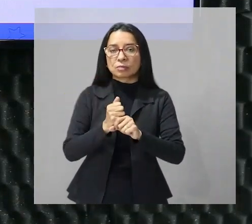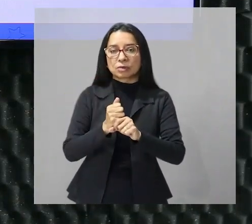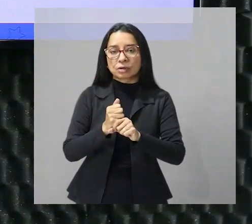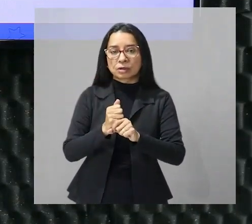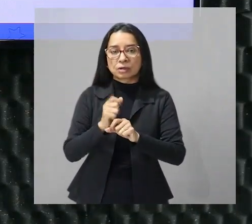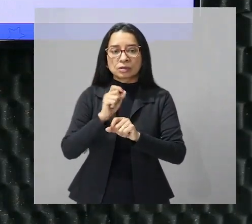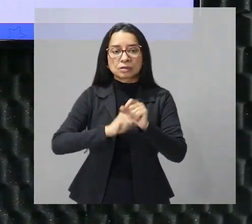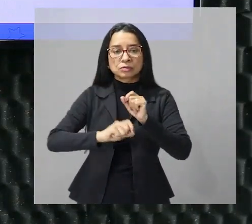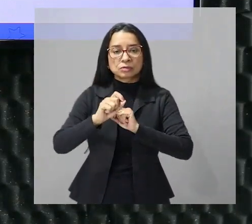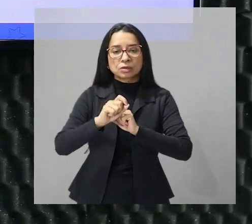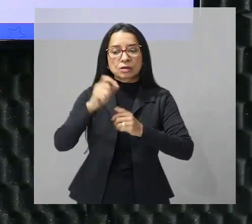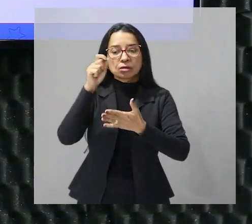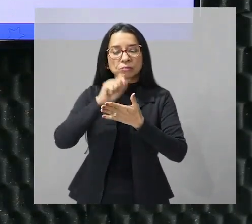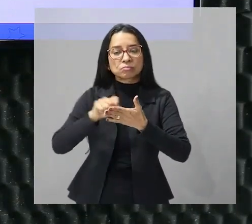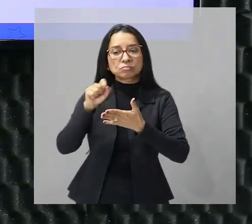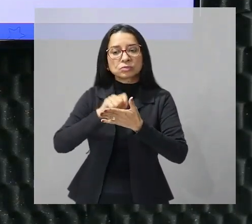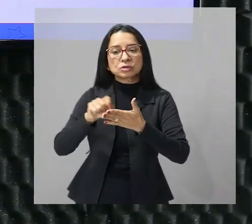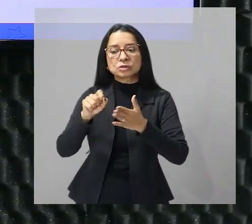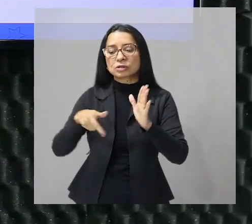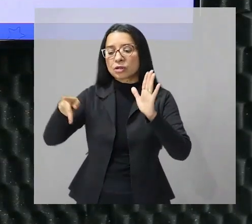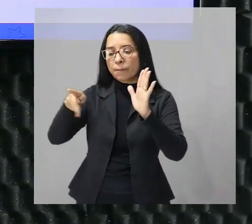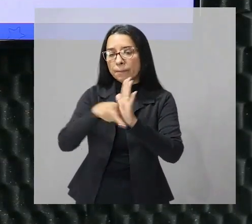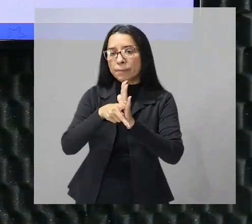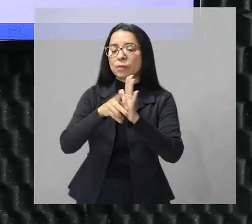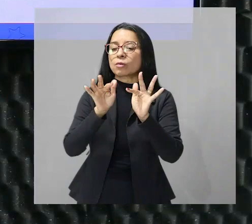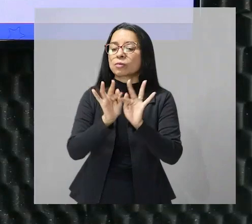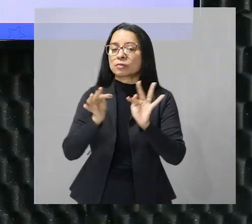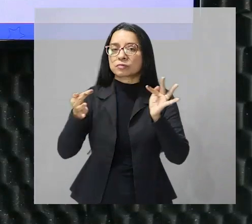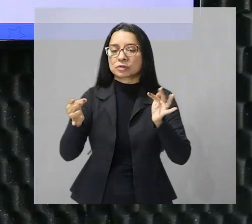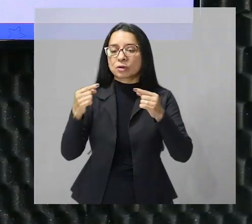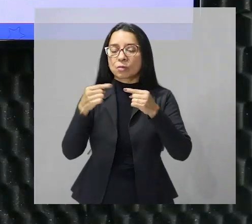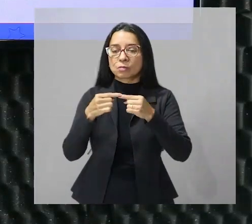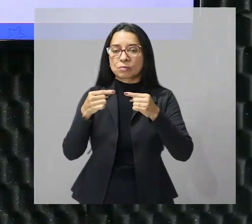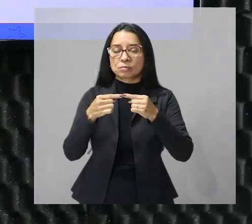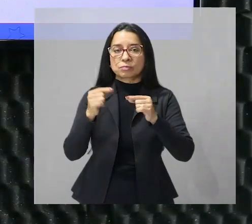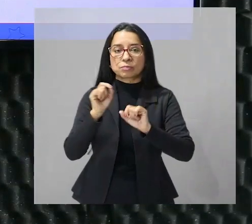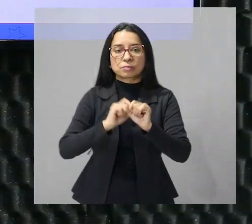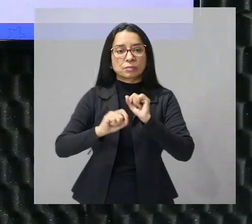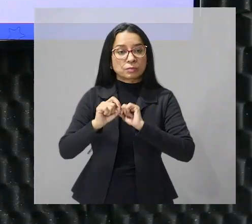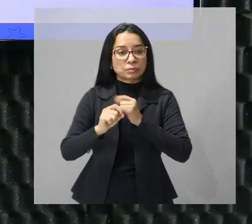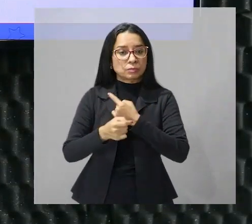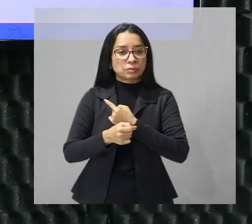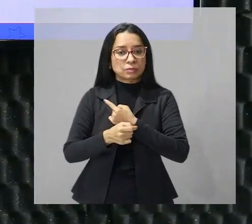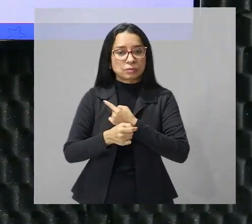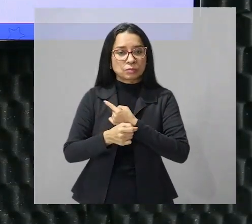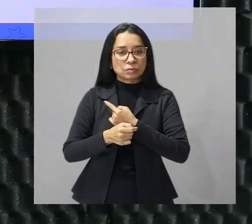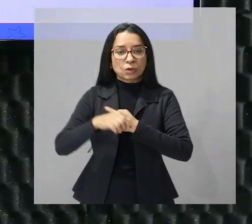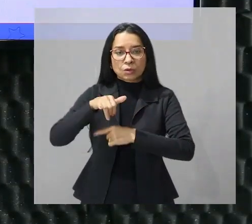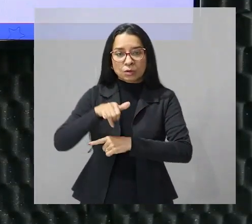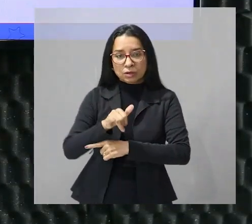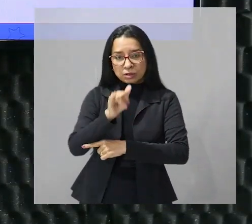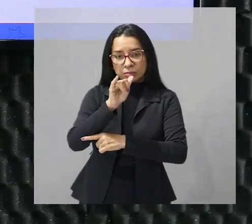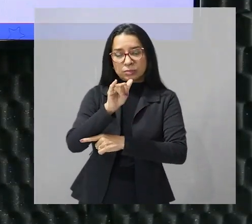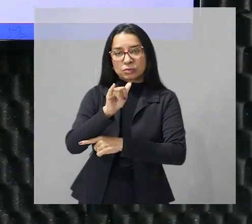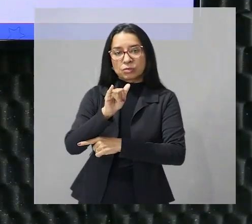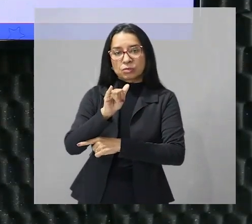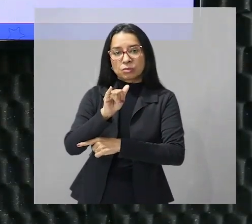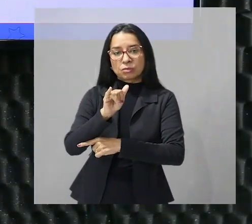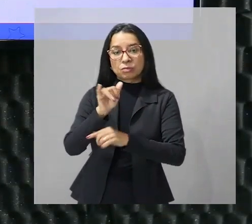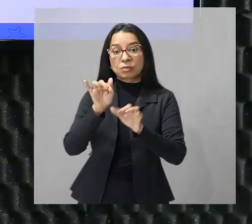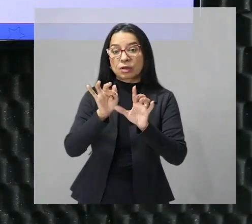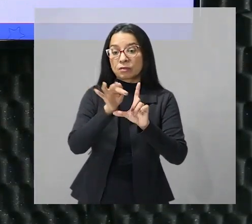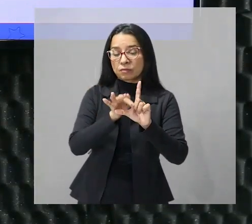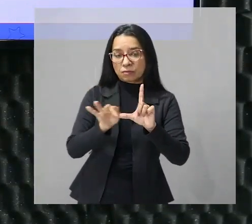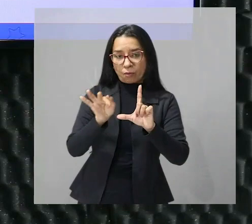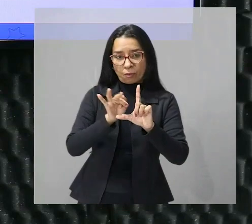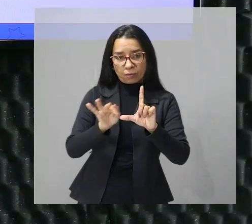ideia, a escrita da própria função afim. Toda função afim, ela é dada por Y igual a A vezes X